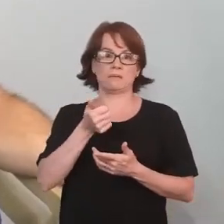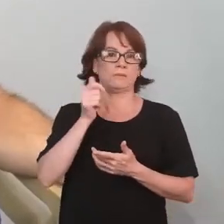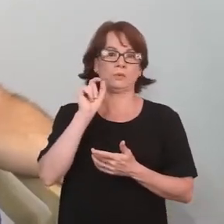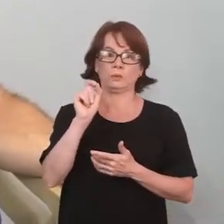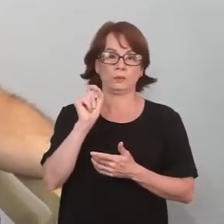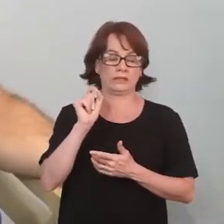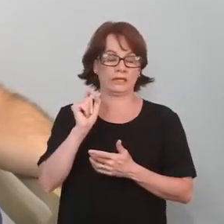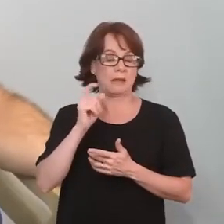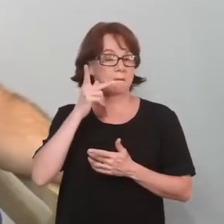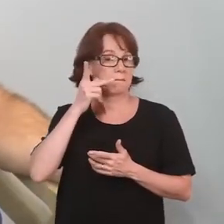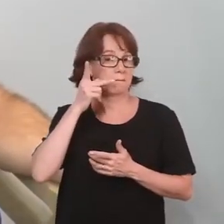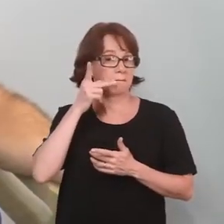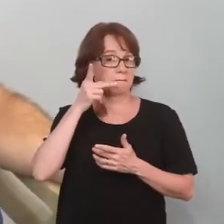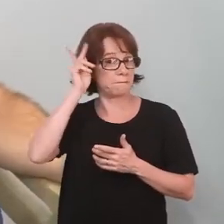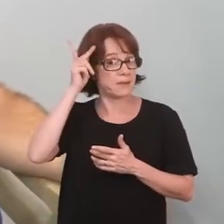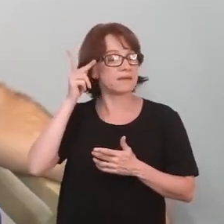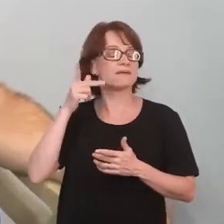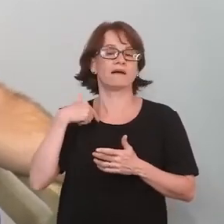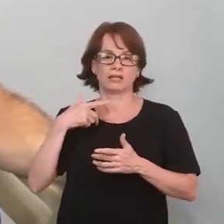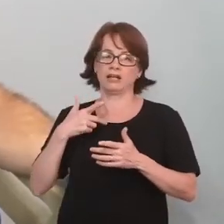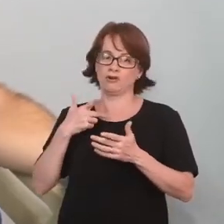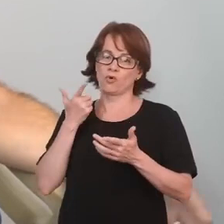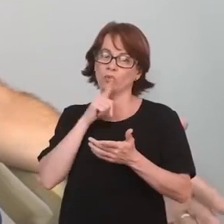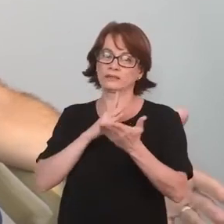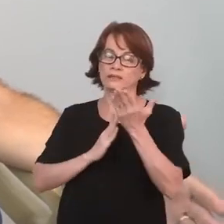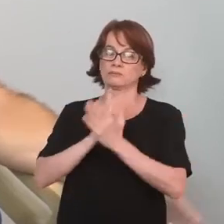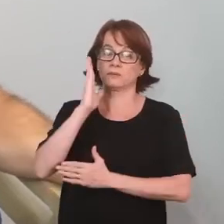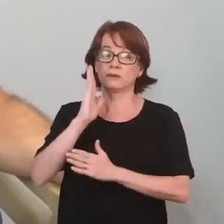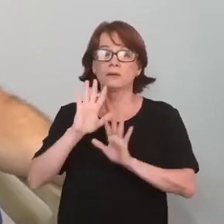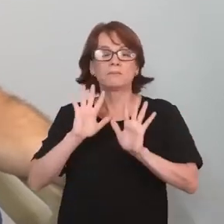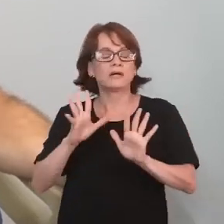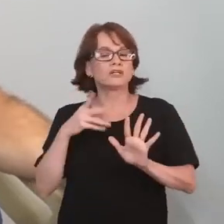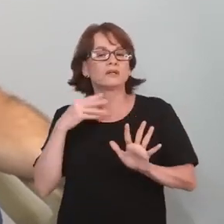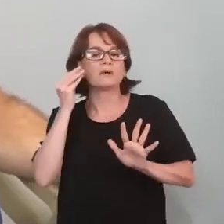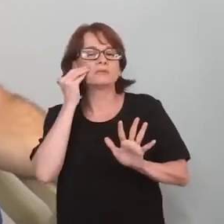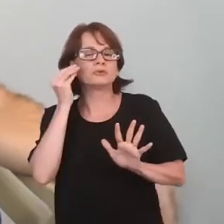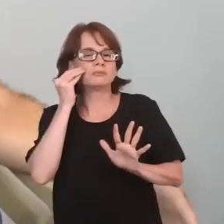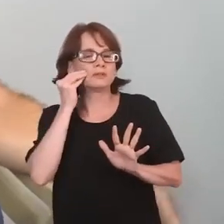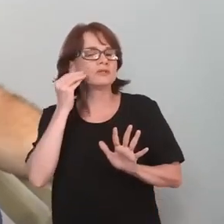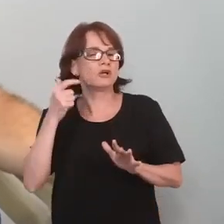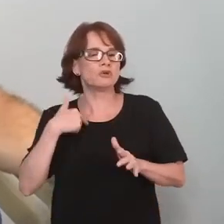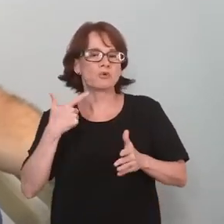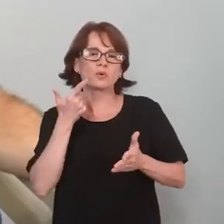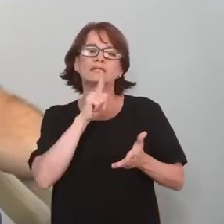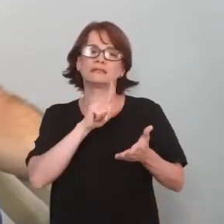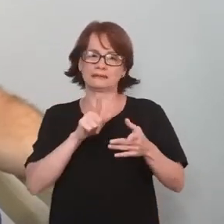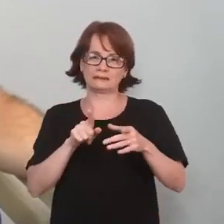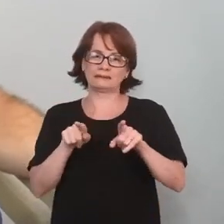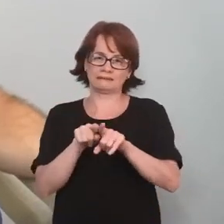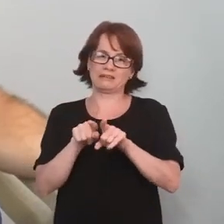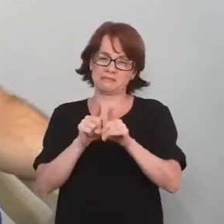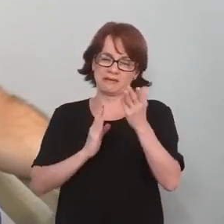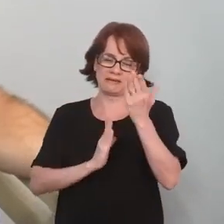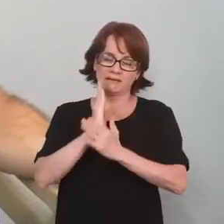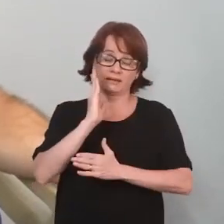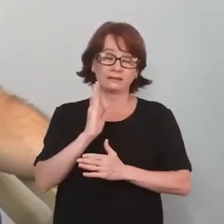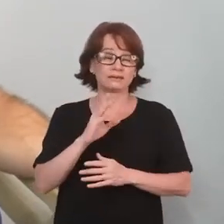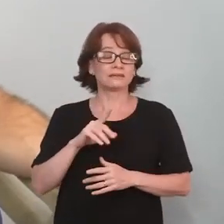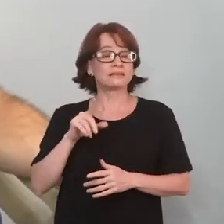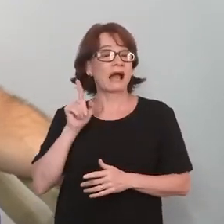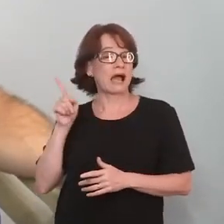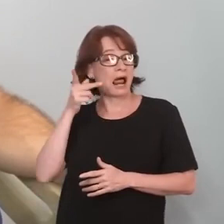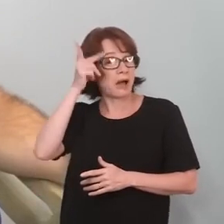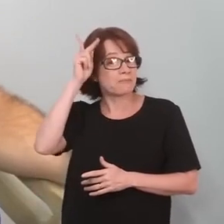seria eleita, mas ali dos 60% para frente já havia uma expectativa grande que eu fosse eleito também, e a Bia me ligou